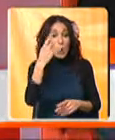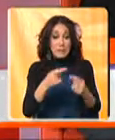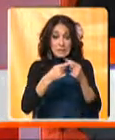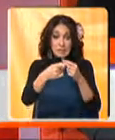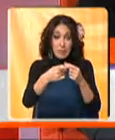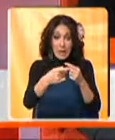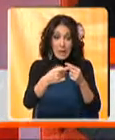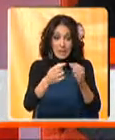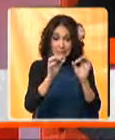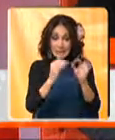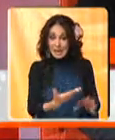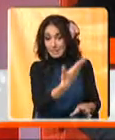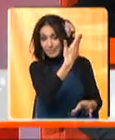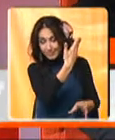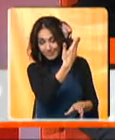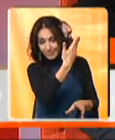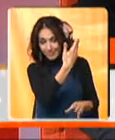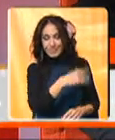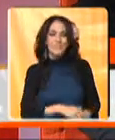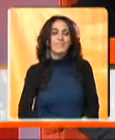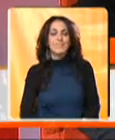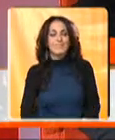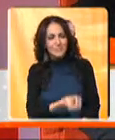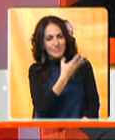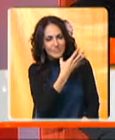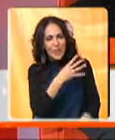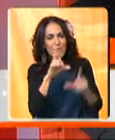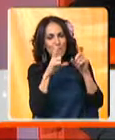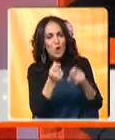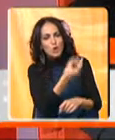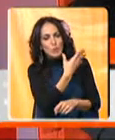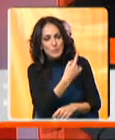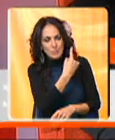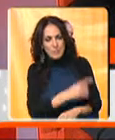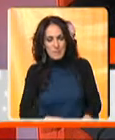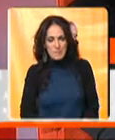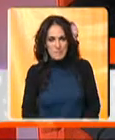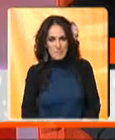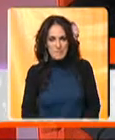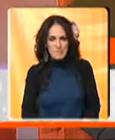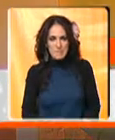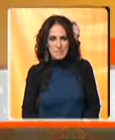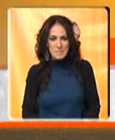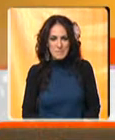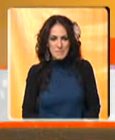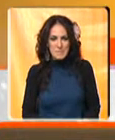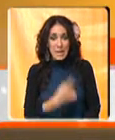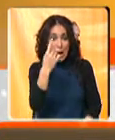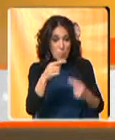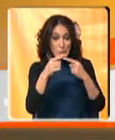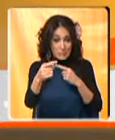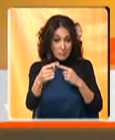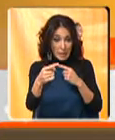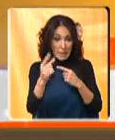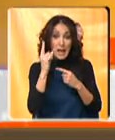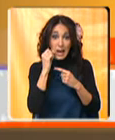semana era assim. Vamos colocar no ar a imagem que temos partilhado ao longo da manhã. Há uma semana o